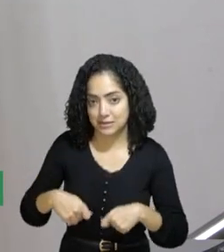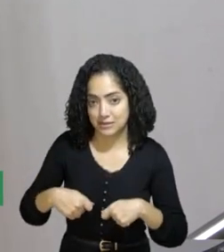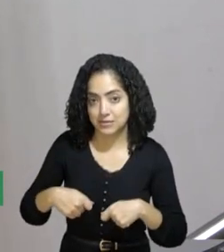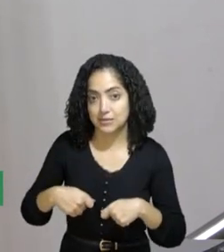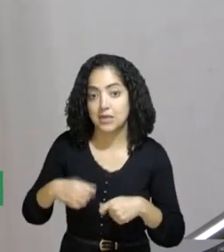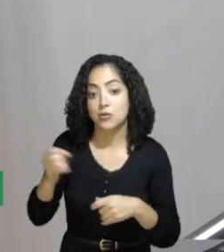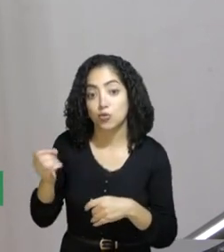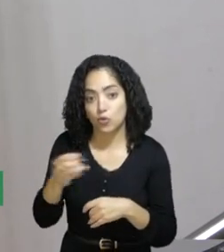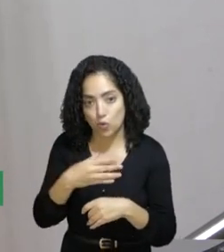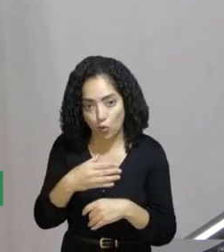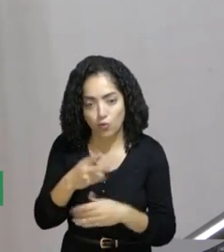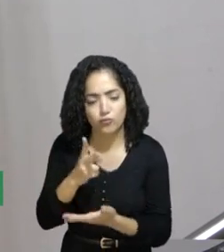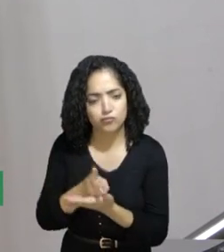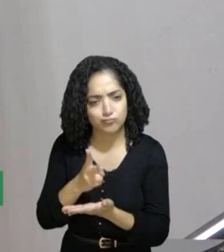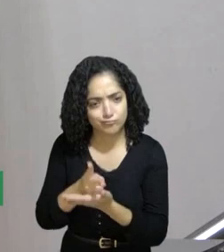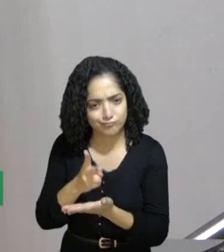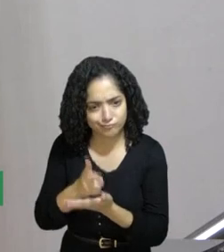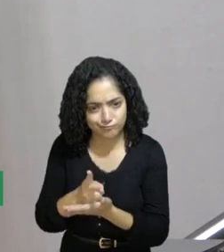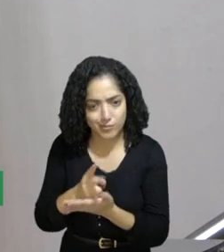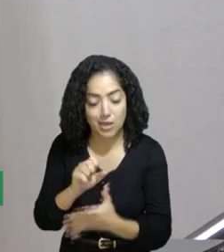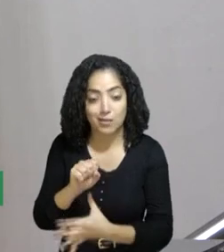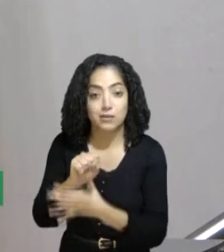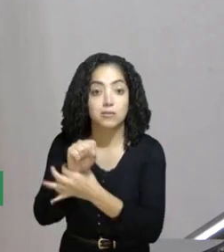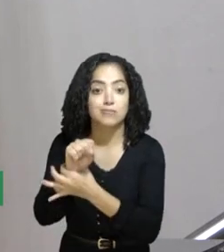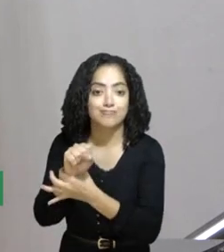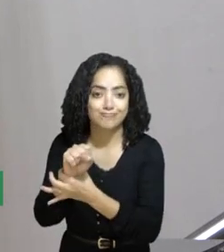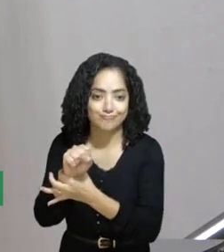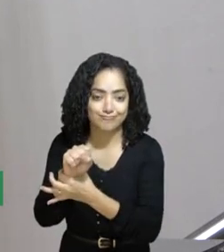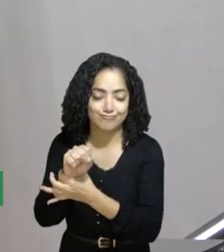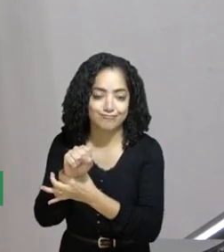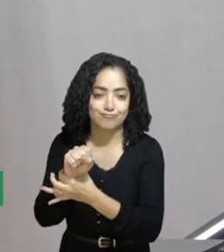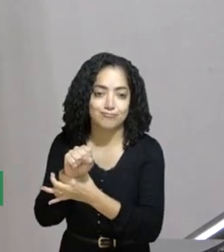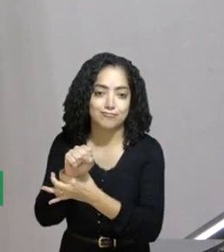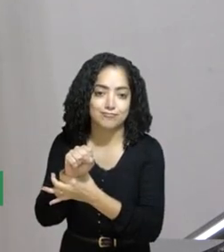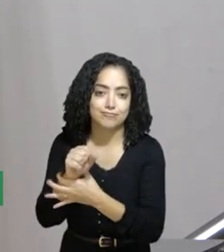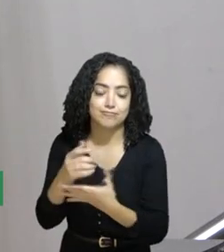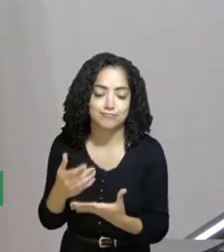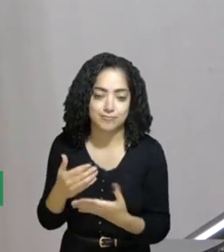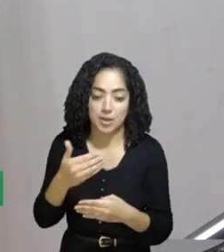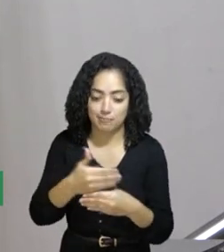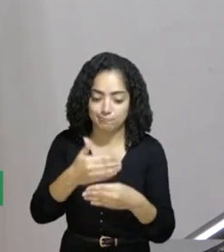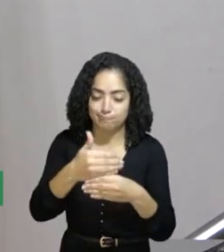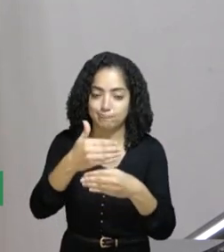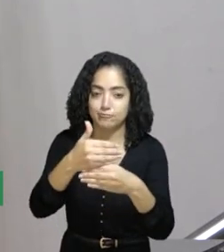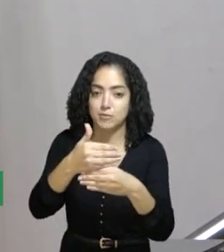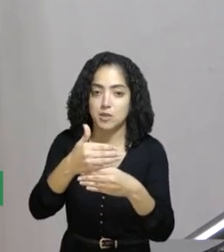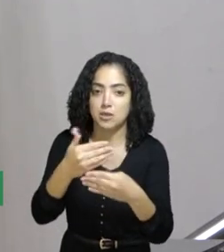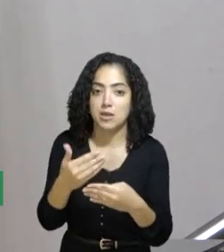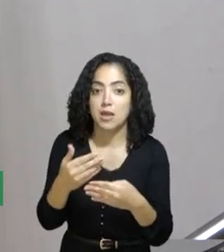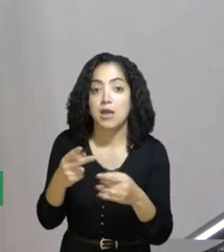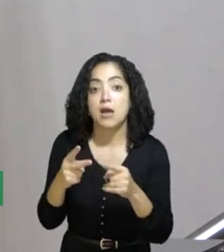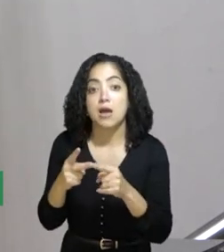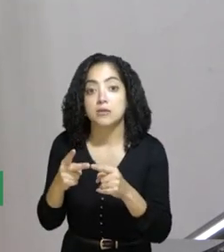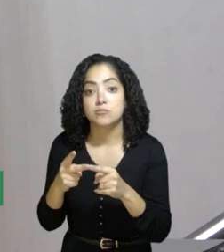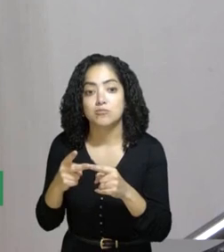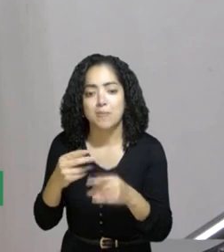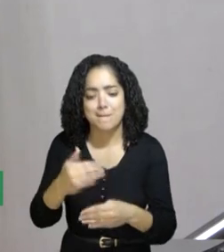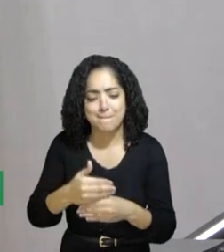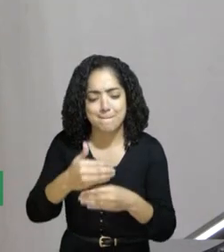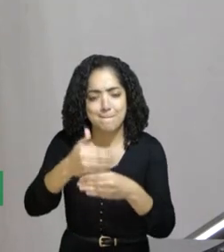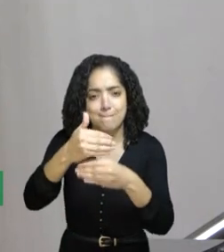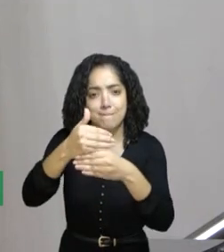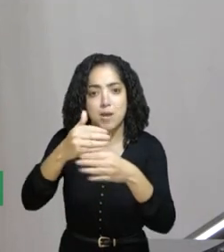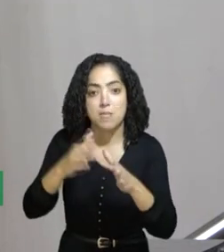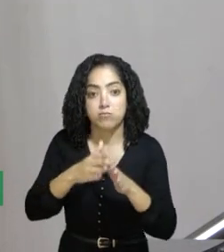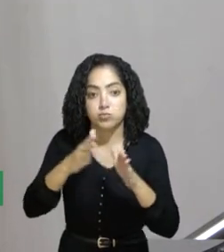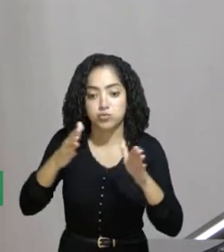atualização constante dos parâmetros de segurança da barragem. É inimaginável que a segunda maior barragem em contenção